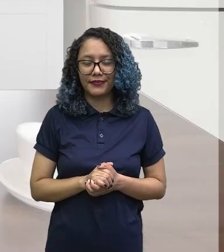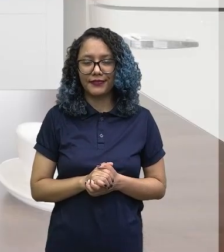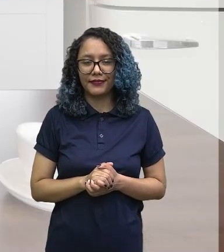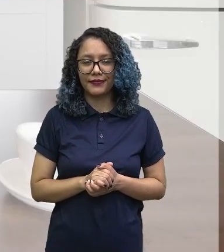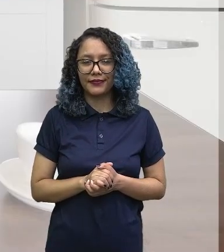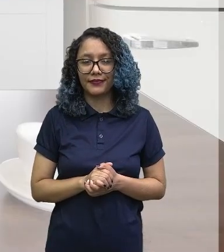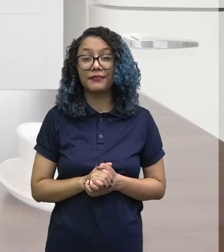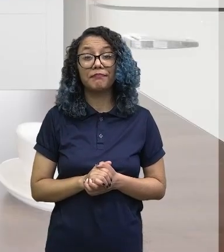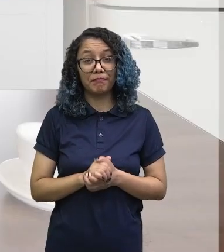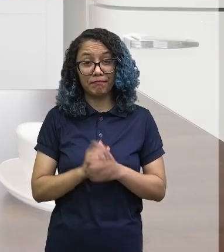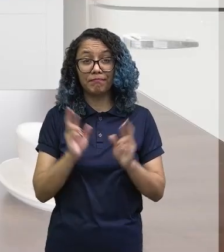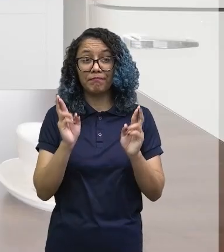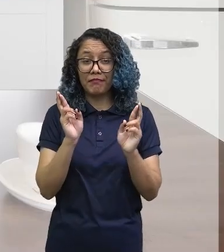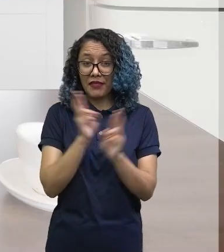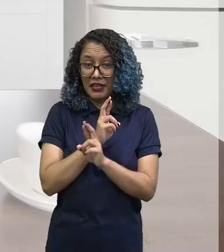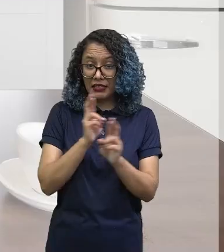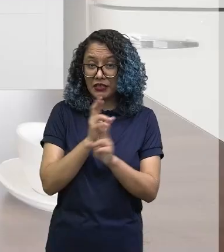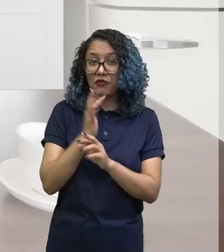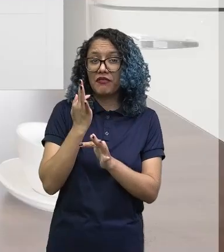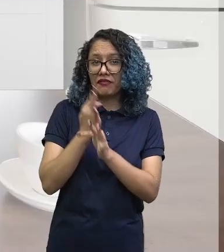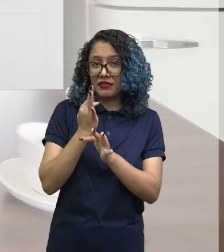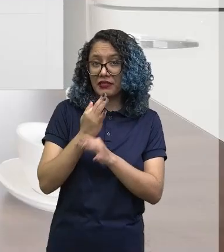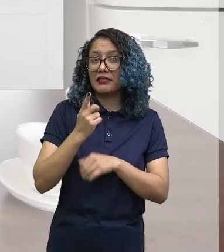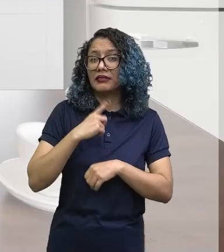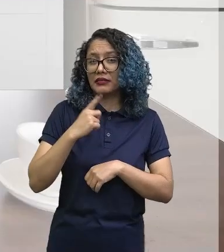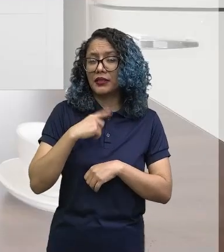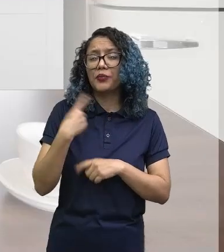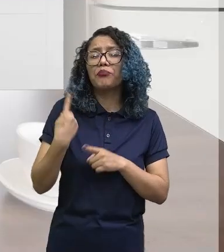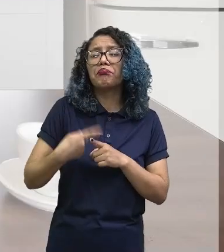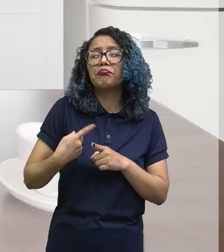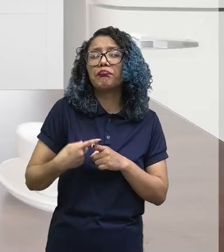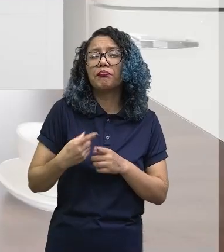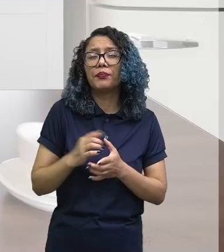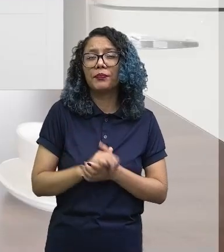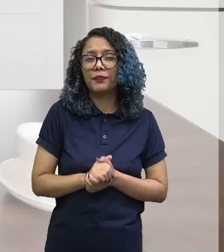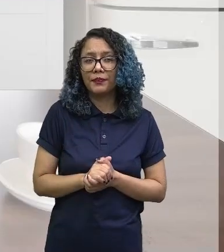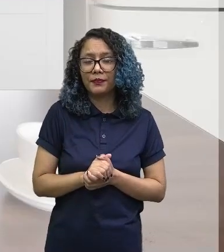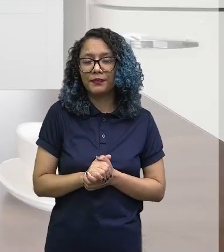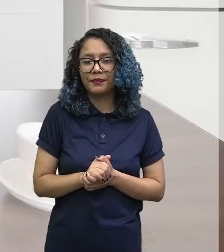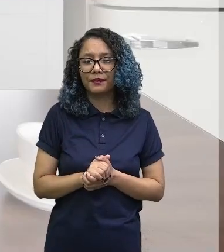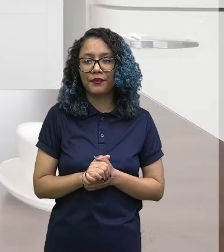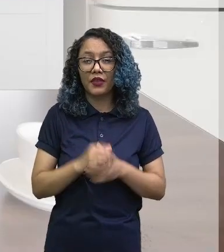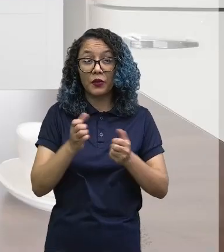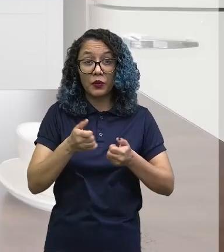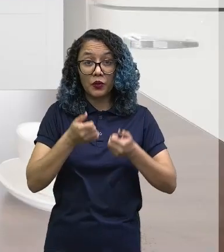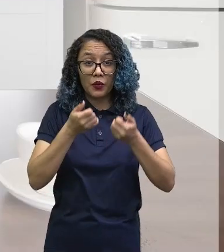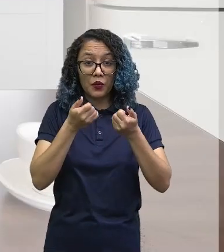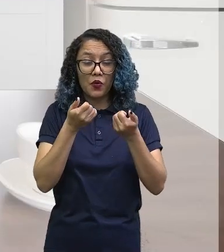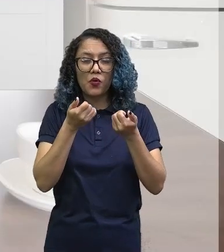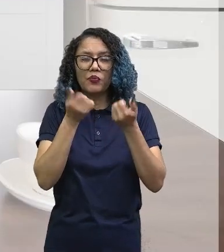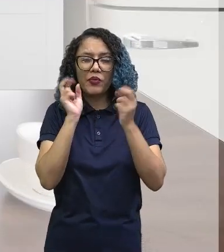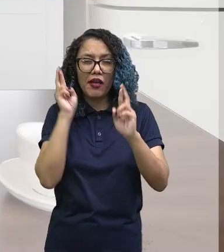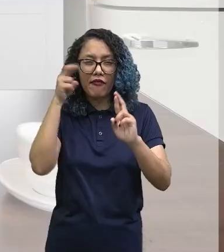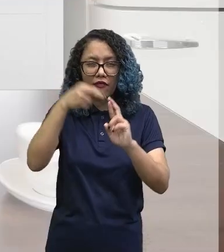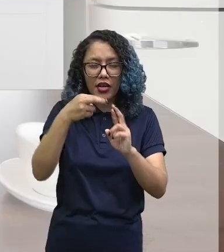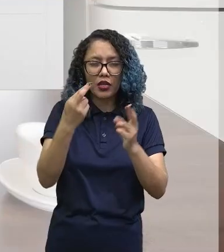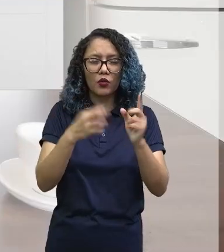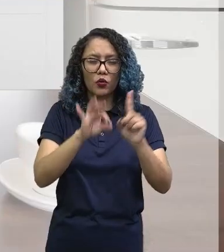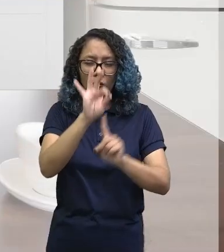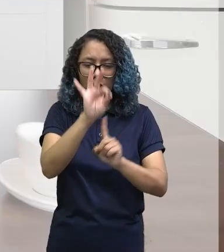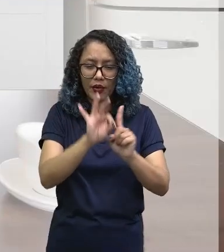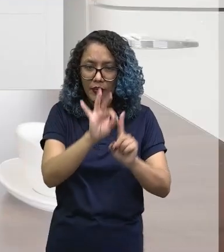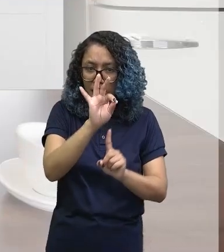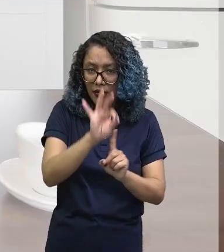Temos aí a física. Sabem por quê? Porque eu estou falando da temperatura, estou